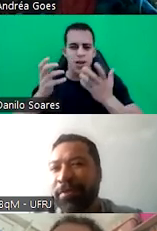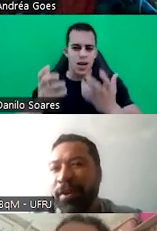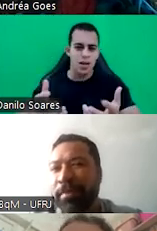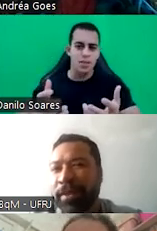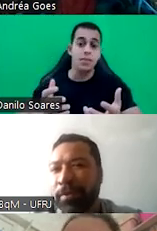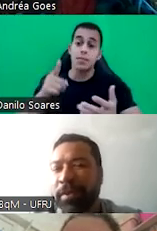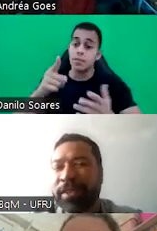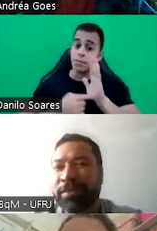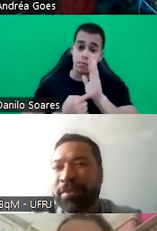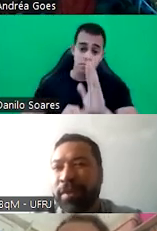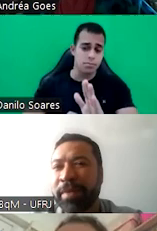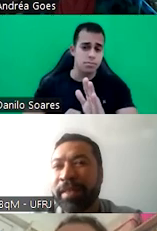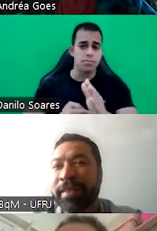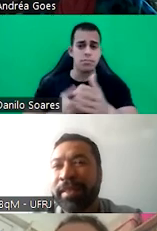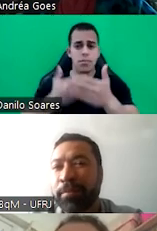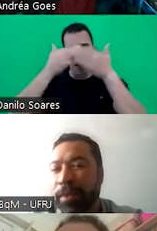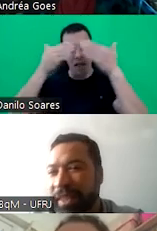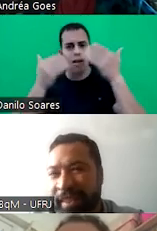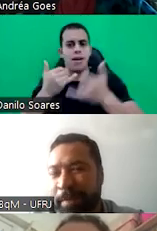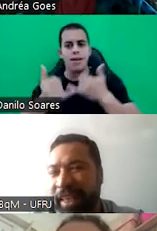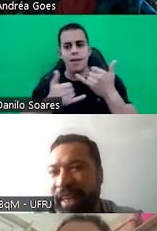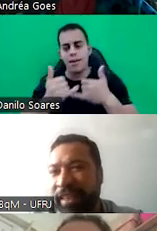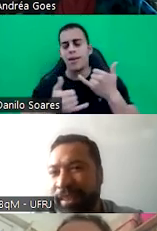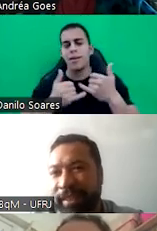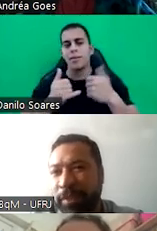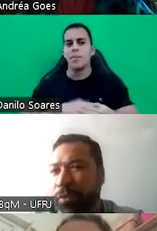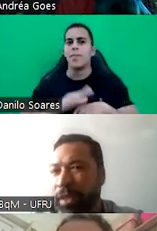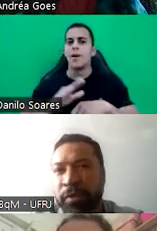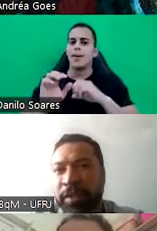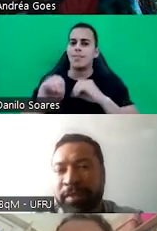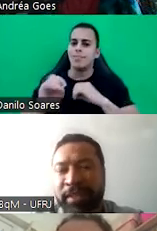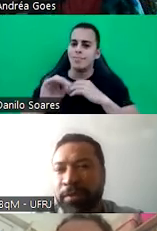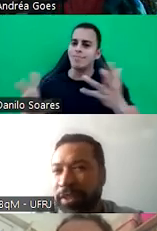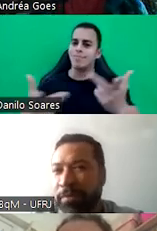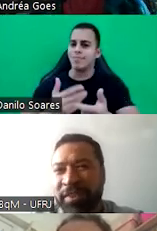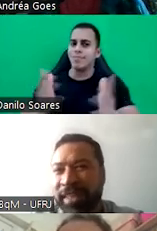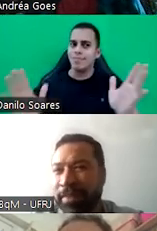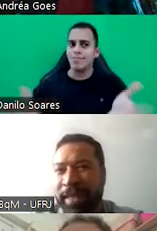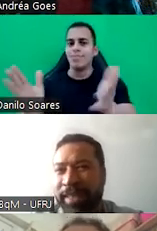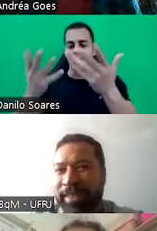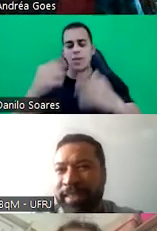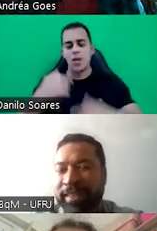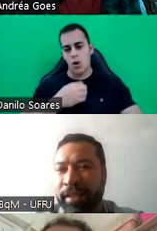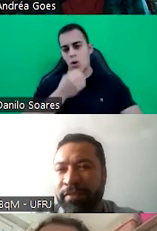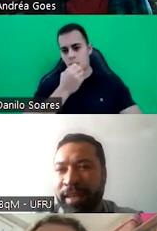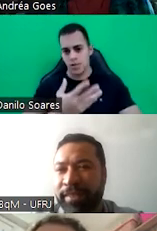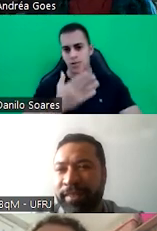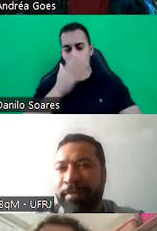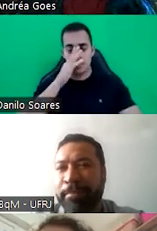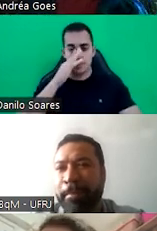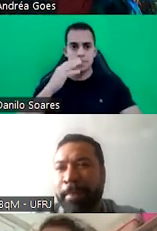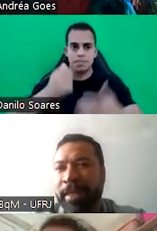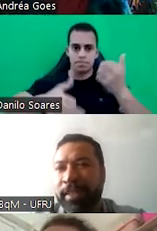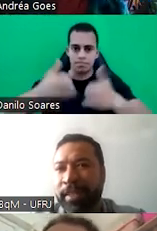de uma forma lúdica, de uma forma multidisciplinar que estimula muito, assim. Gostei muito dessa parte, dessas